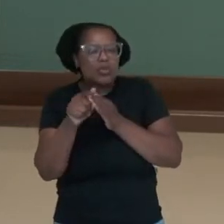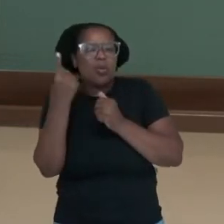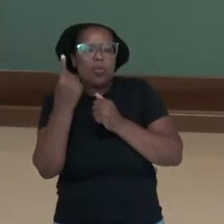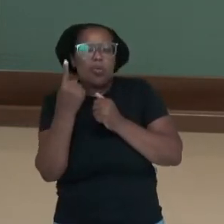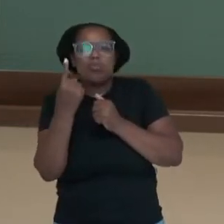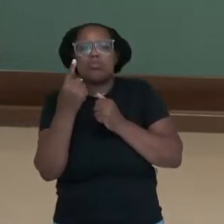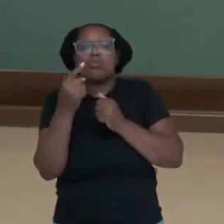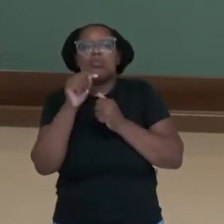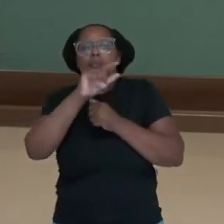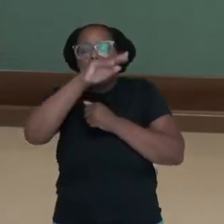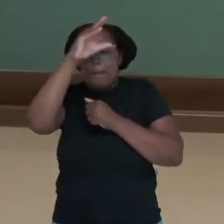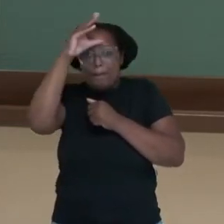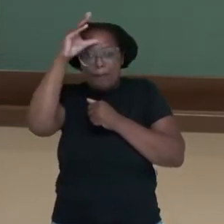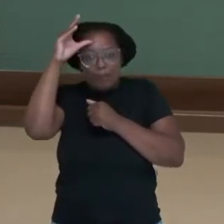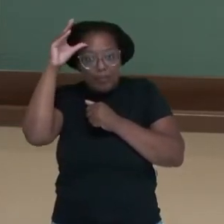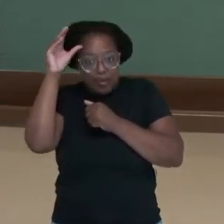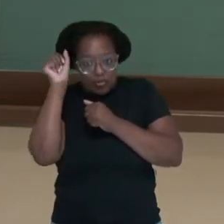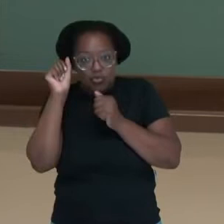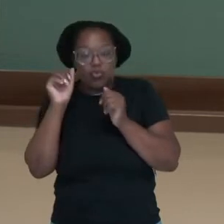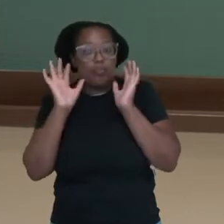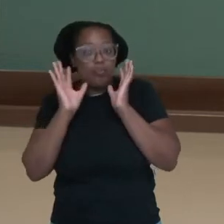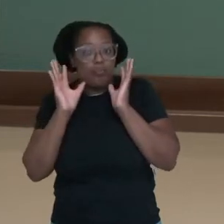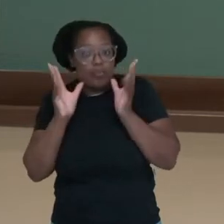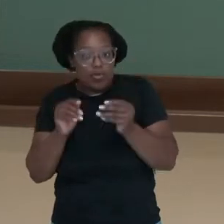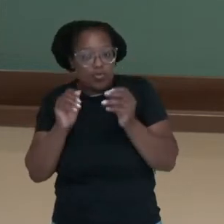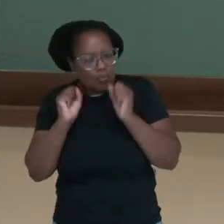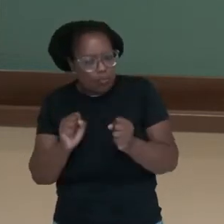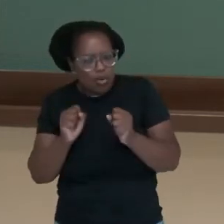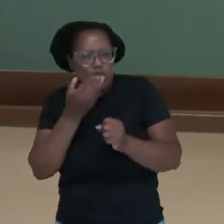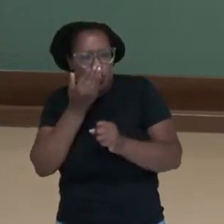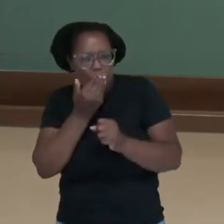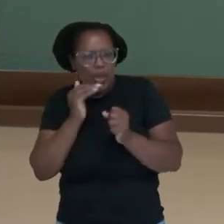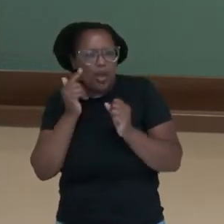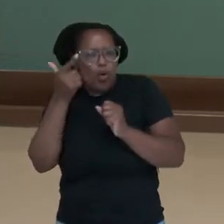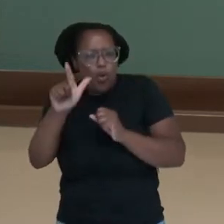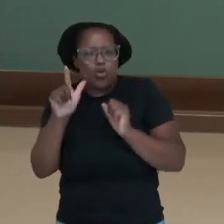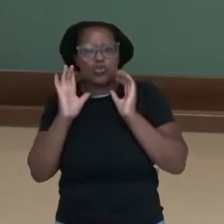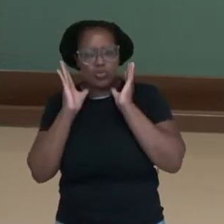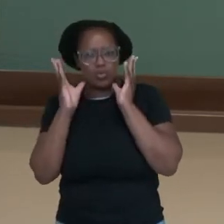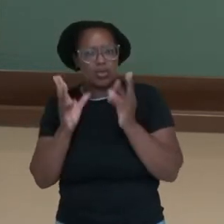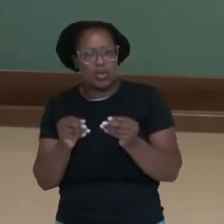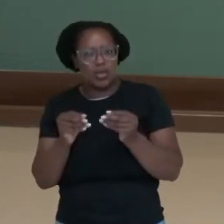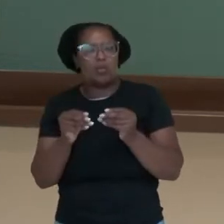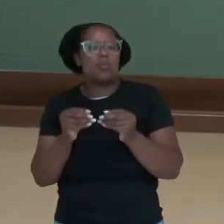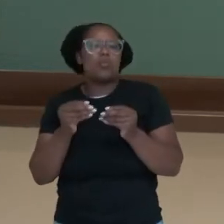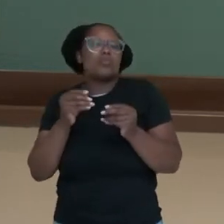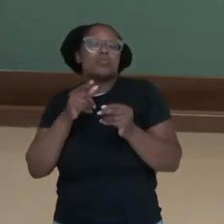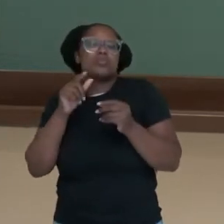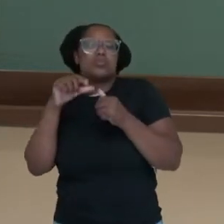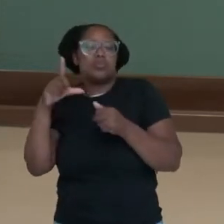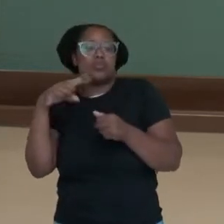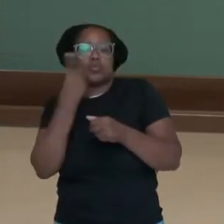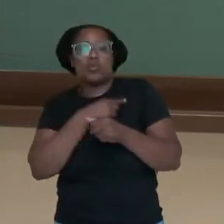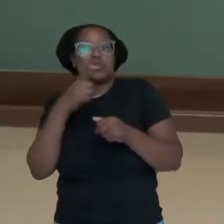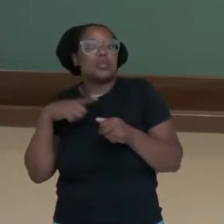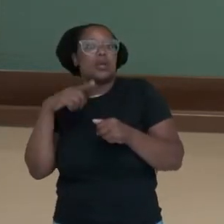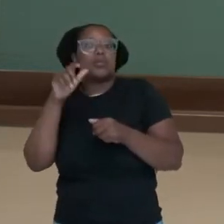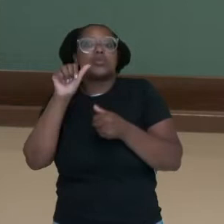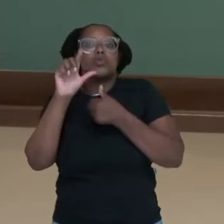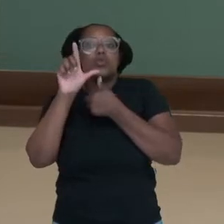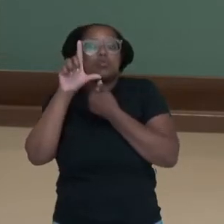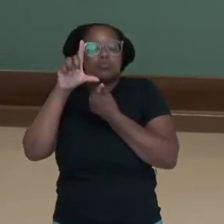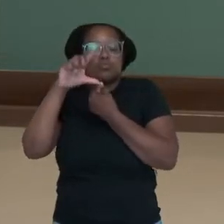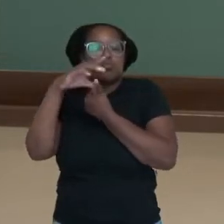alimento para o outro? Depende, né? Se nós pegarmos aqui as aves, nós temos uma arara, nós temos um